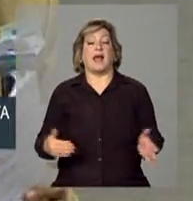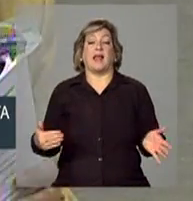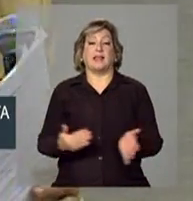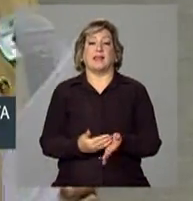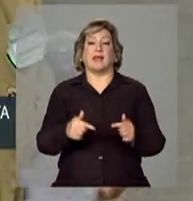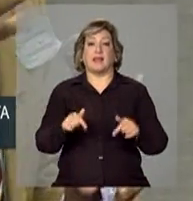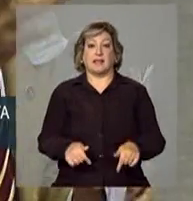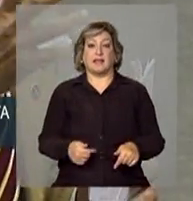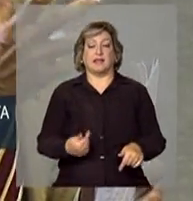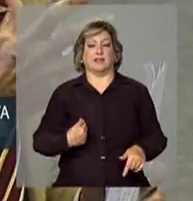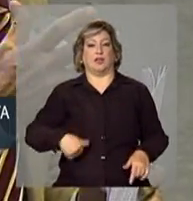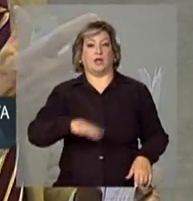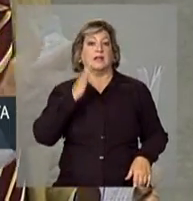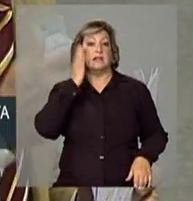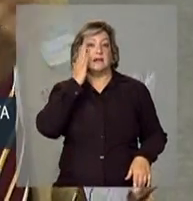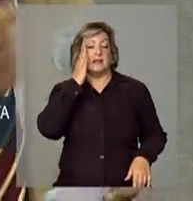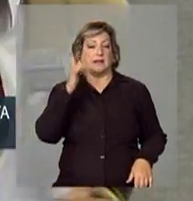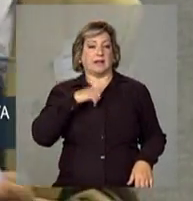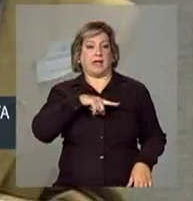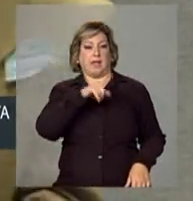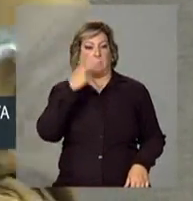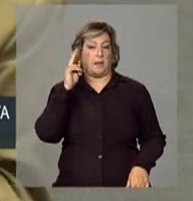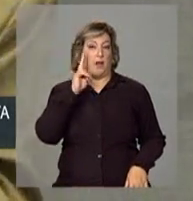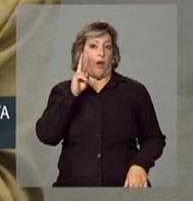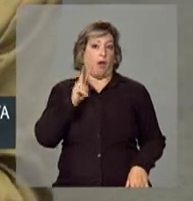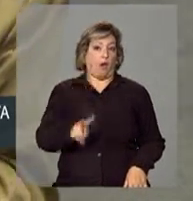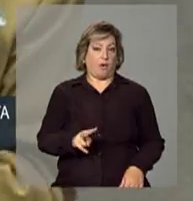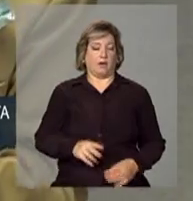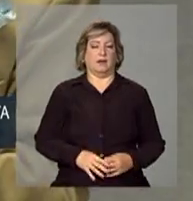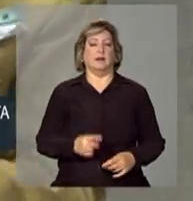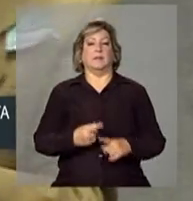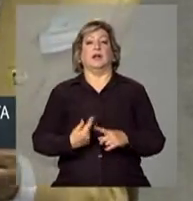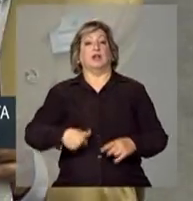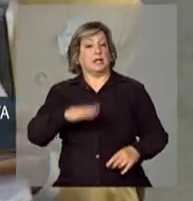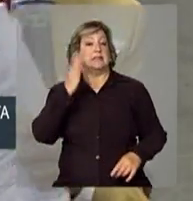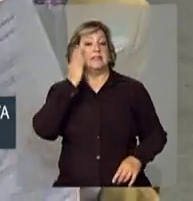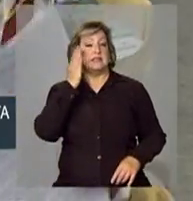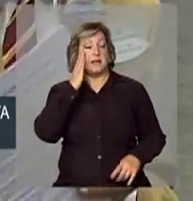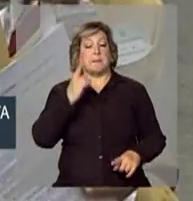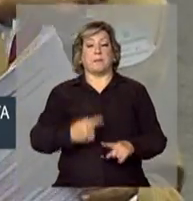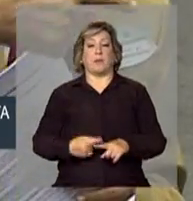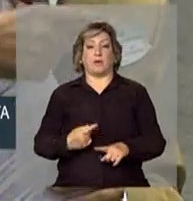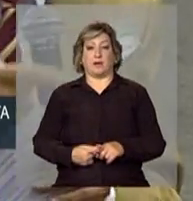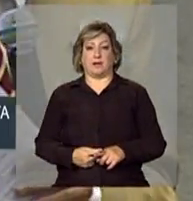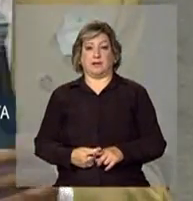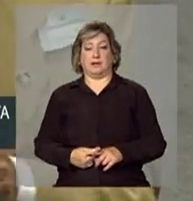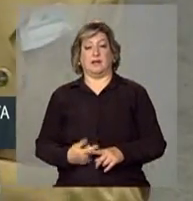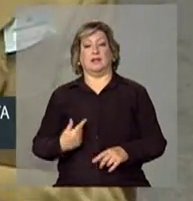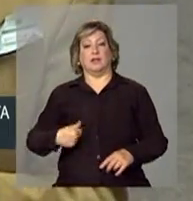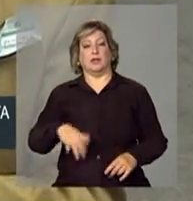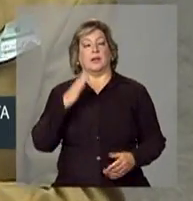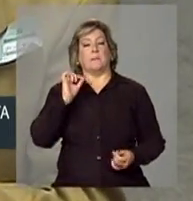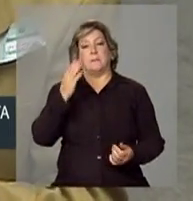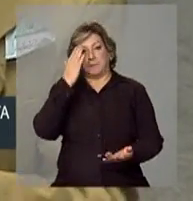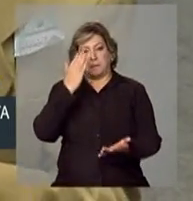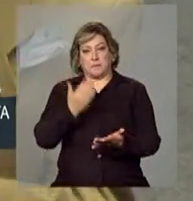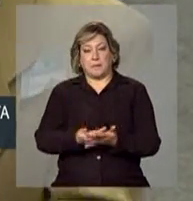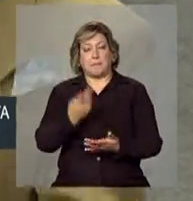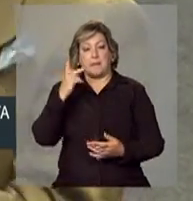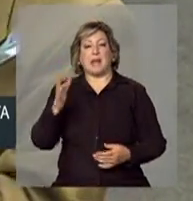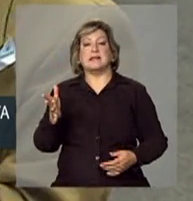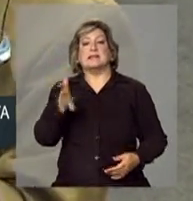que há observadores. E a gente sabe por quê. Como sabíamos naquele tempo, para salvar